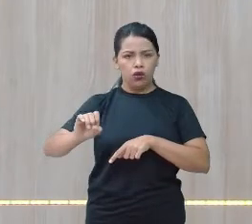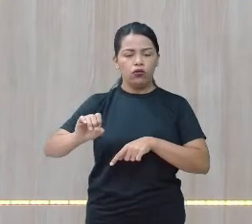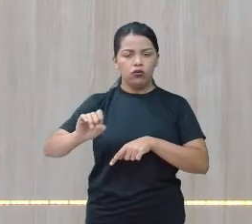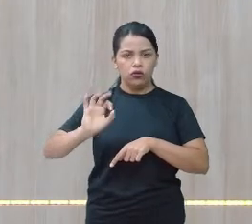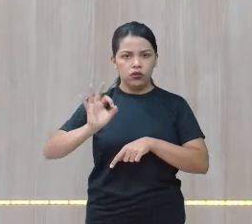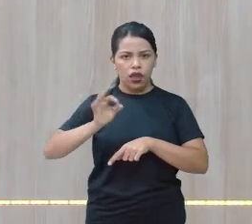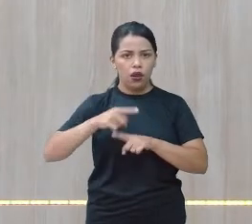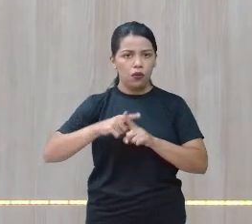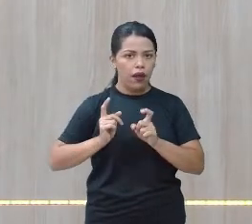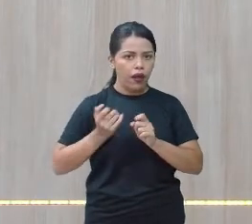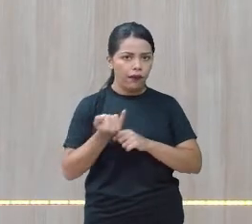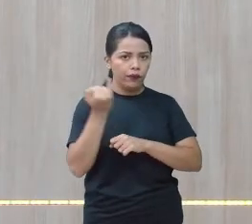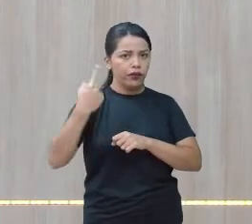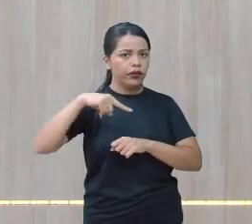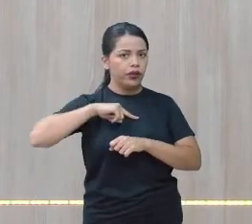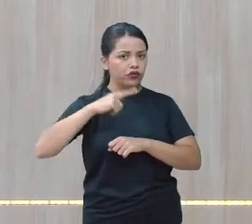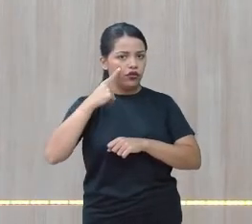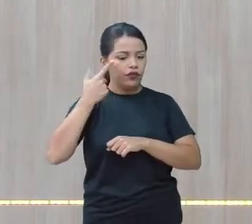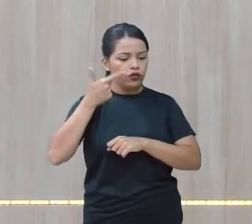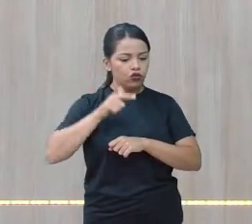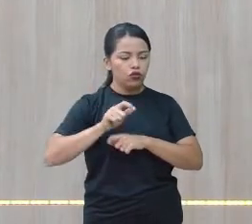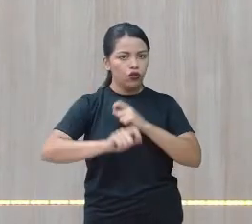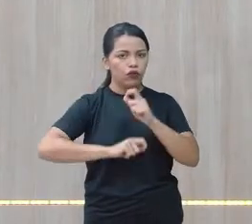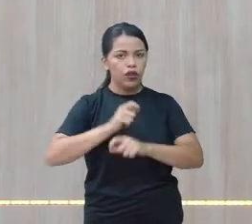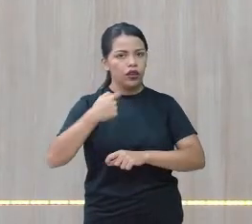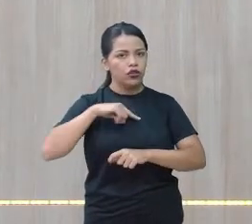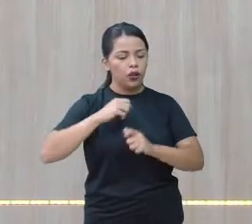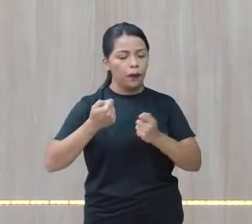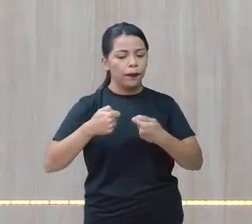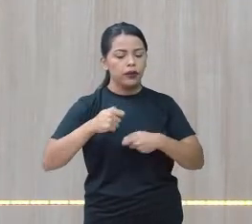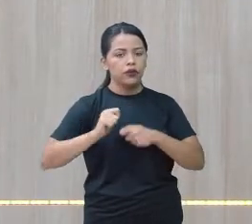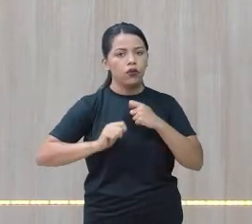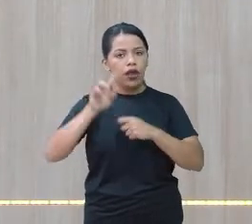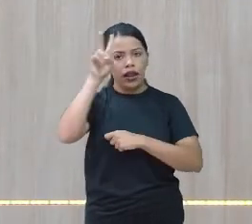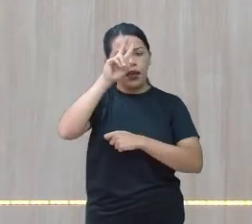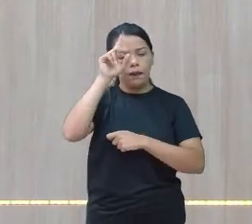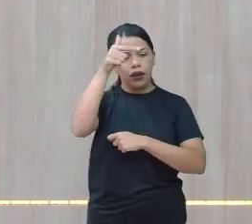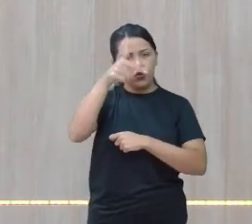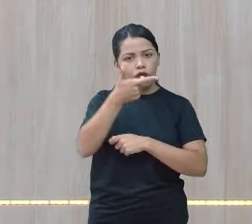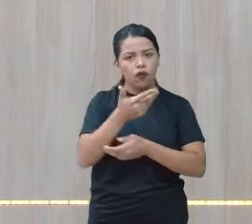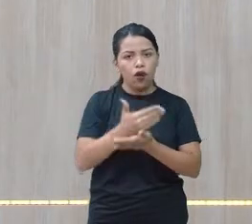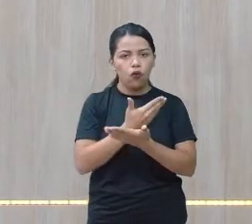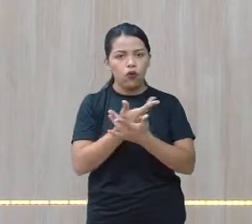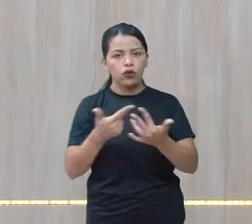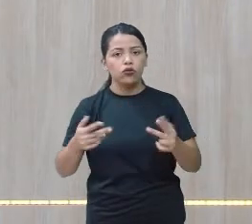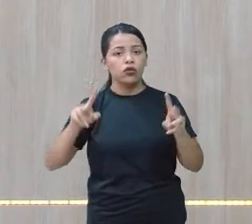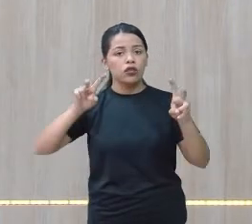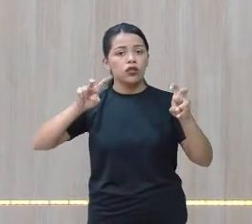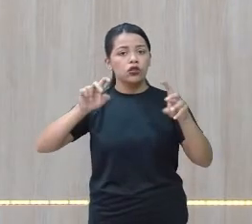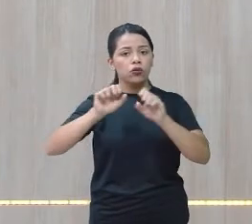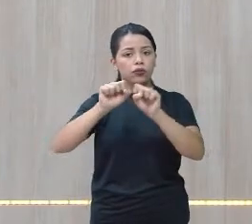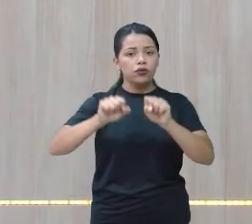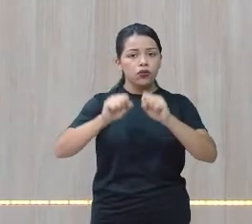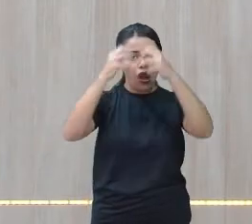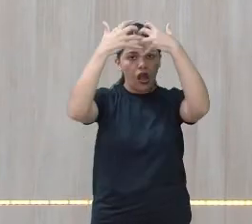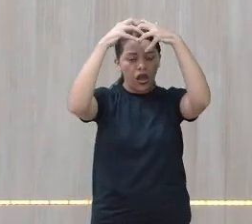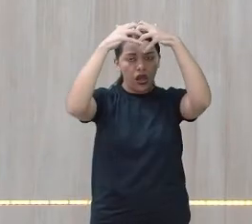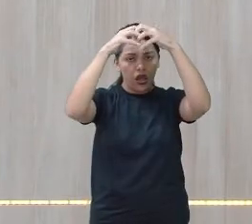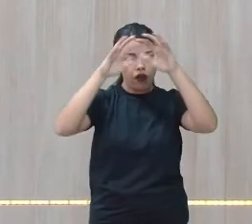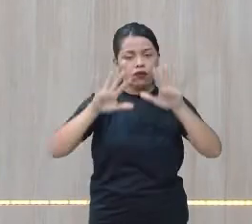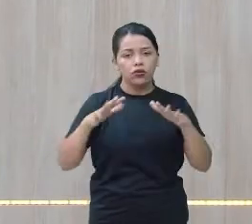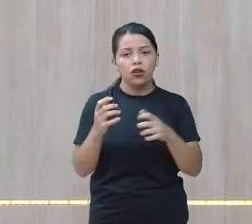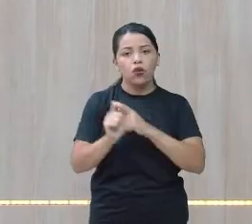mas é importante a gente rever. E para rever, a gente precisa relembrar algumas coisas em relação ao sistema nervoso.